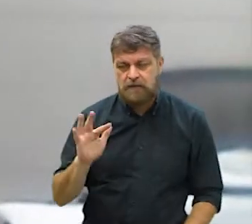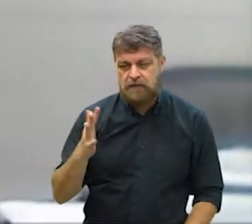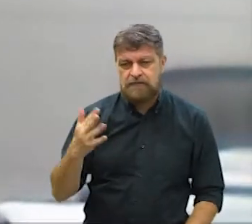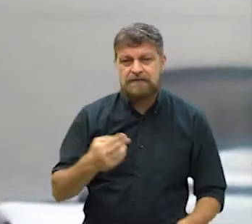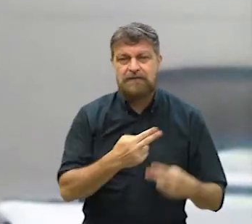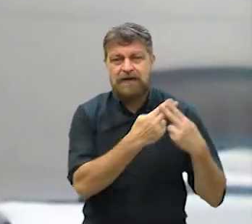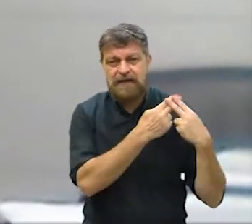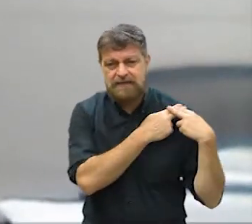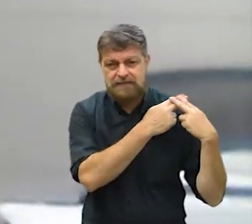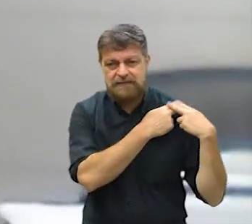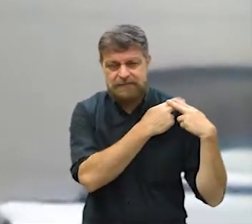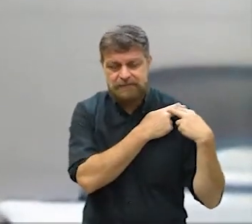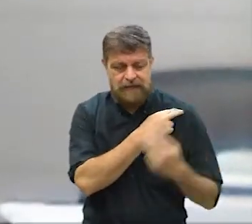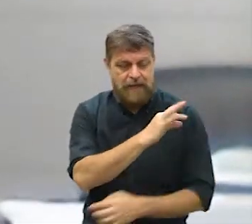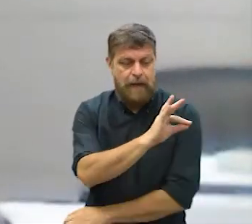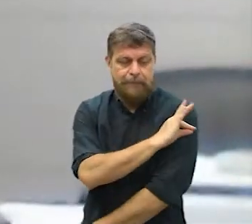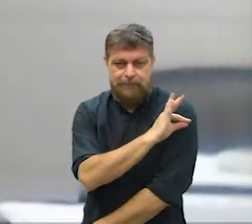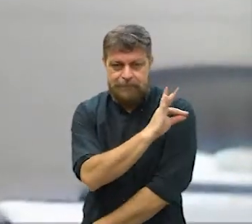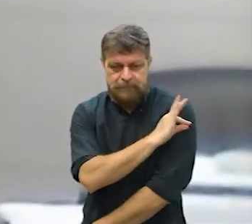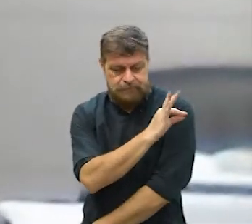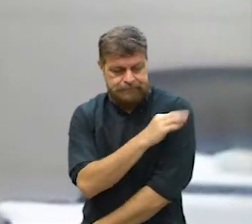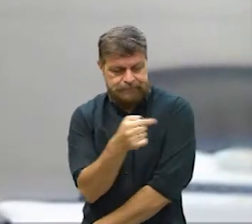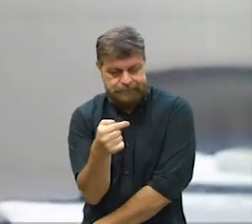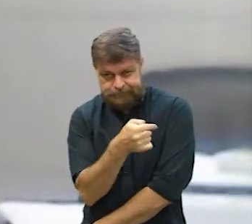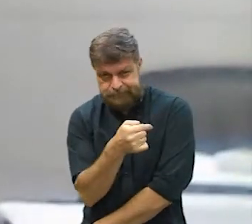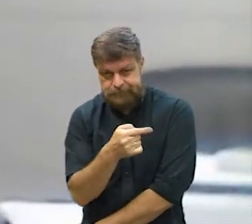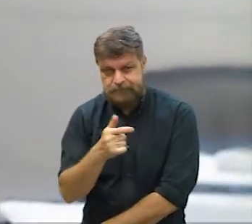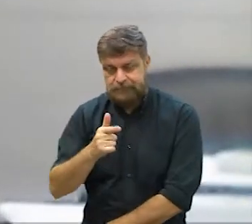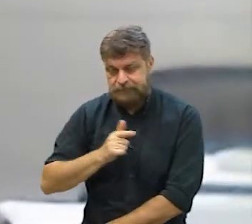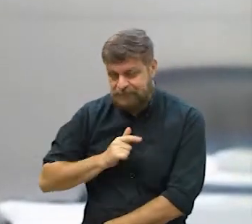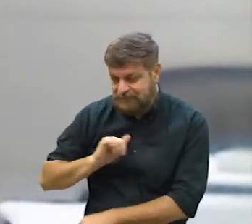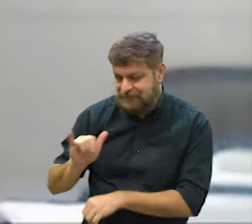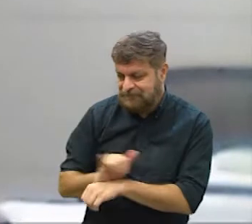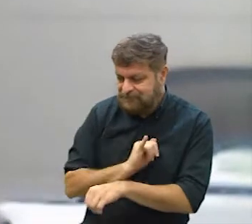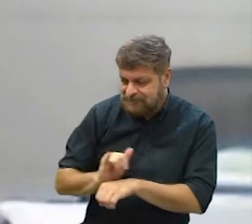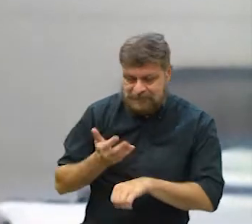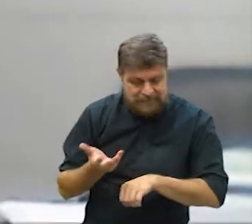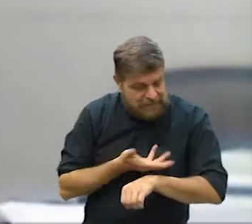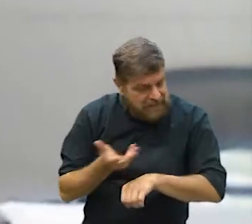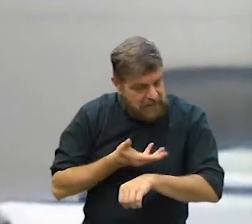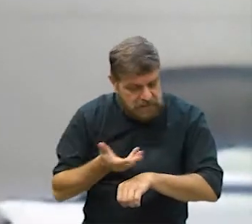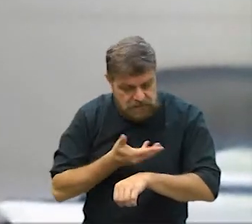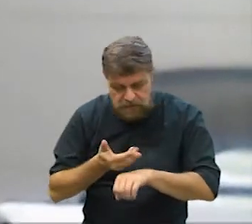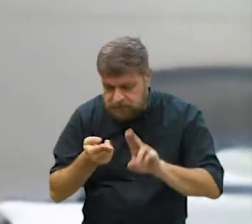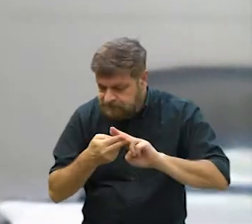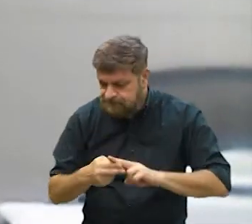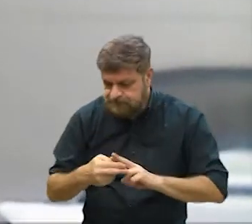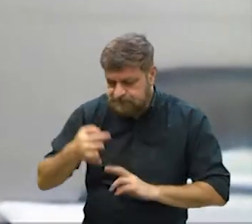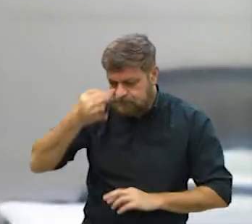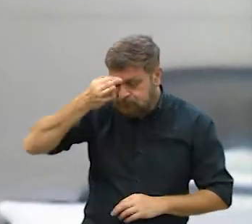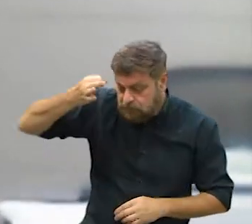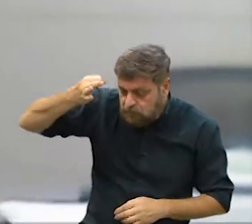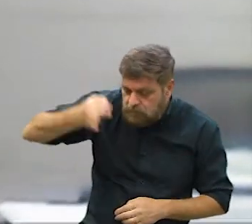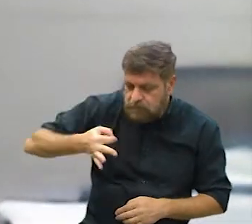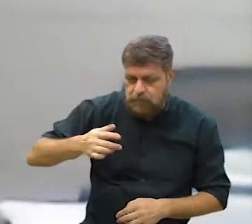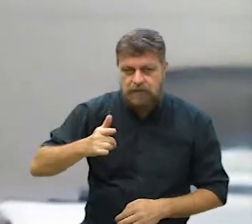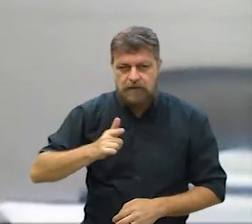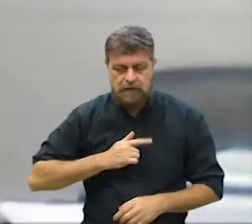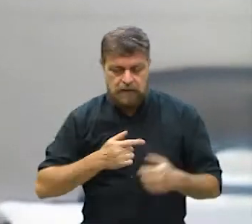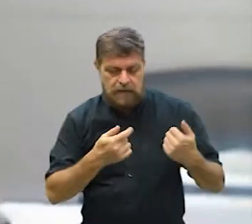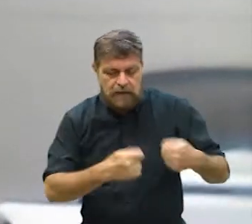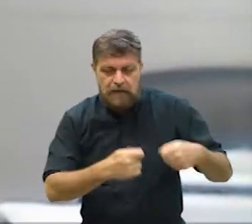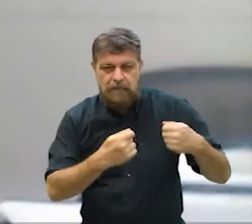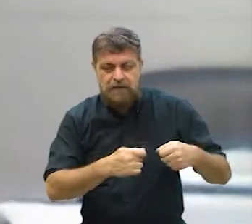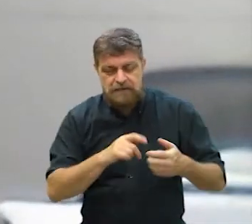isso ficou para os municípios, que precisam ter agilidade, precisa ter bom